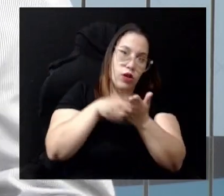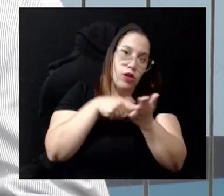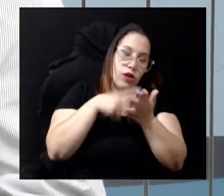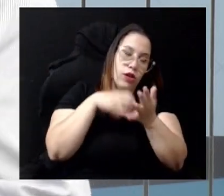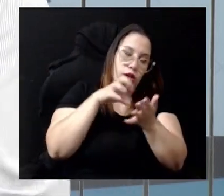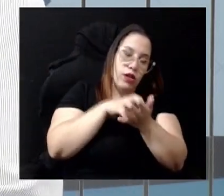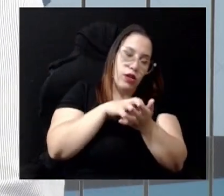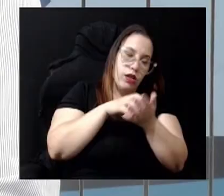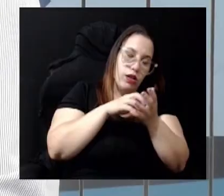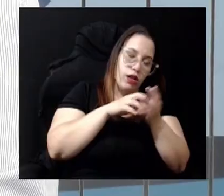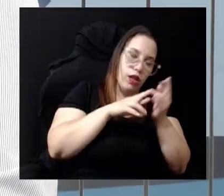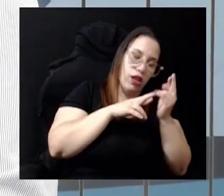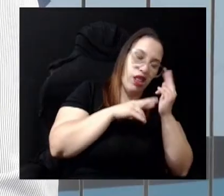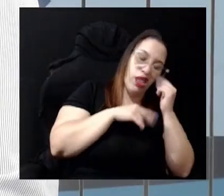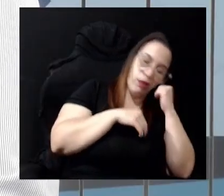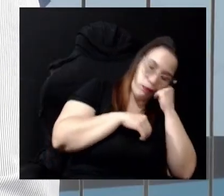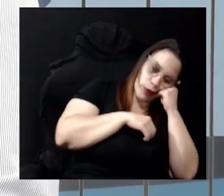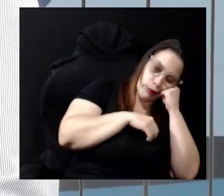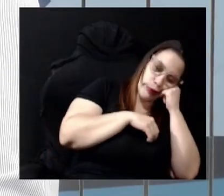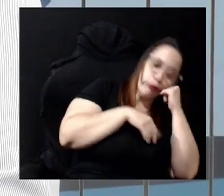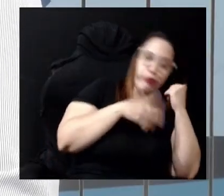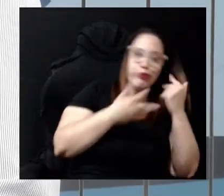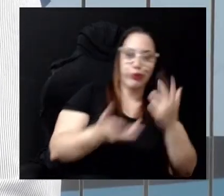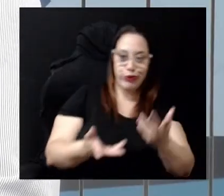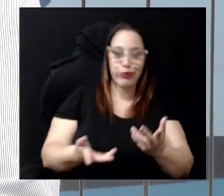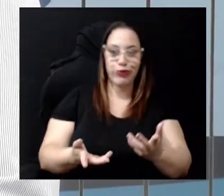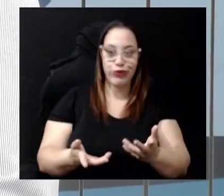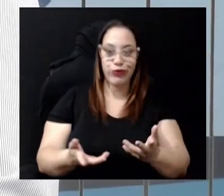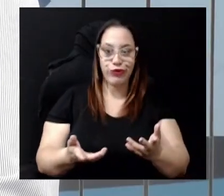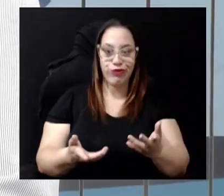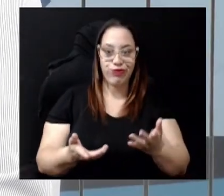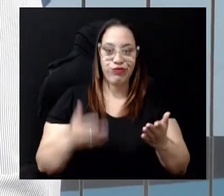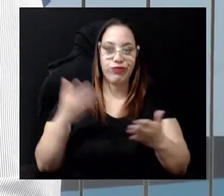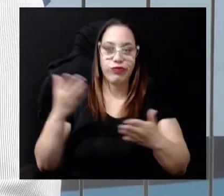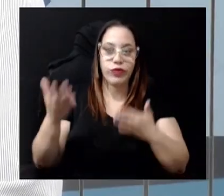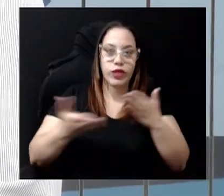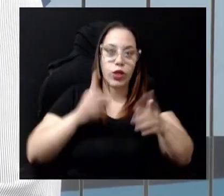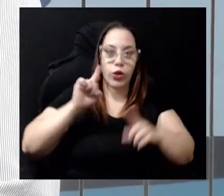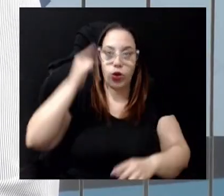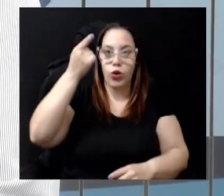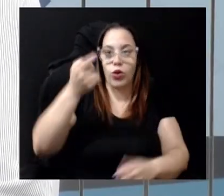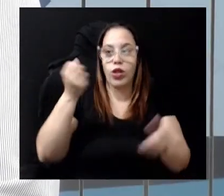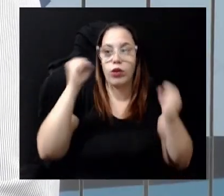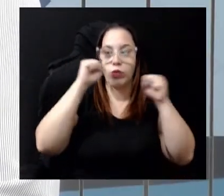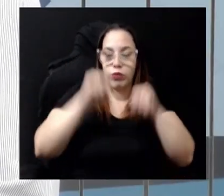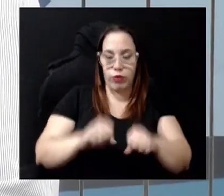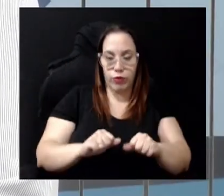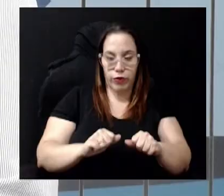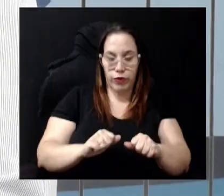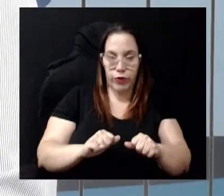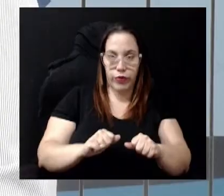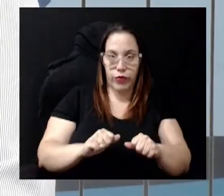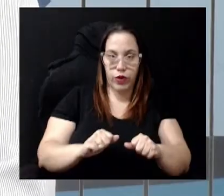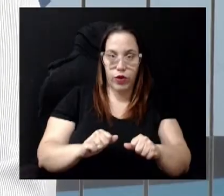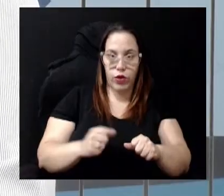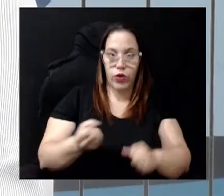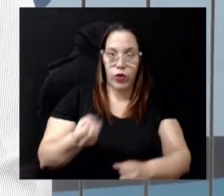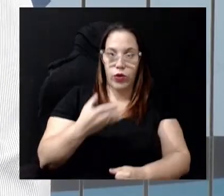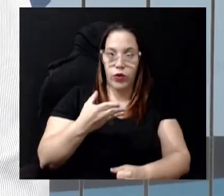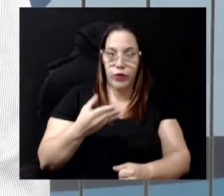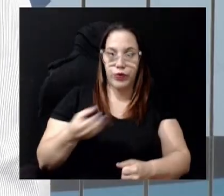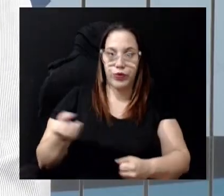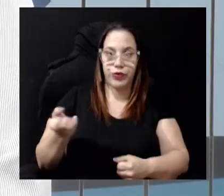Então, essa situação propicia outras possibilidades de maior estímulo ao consumo, muitas vezes, em